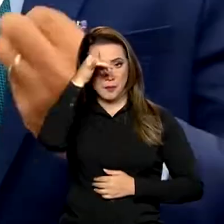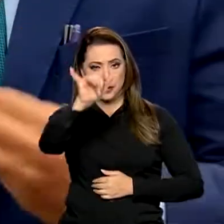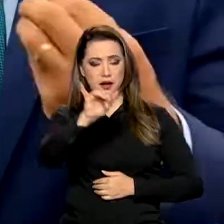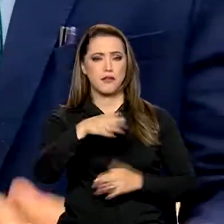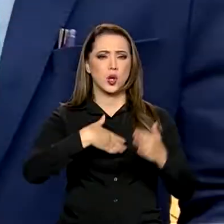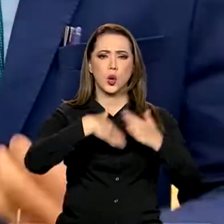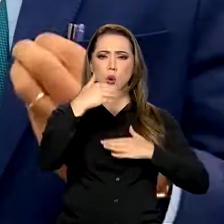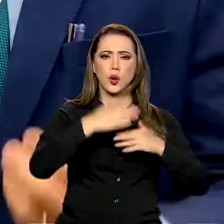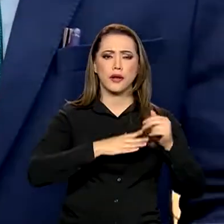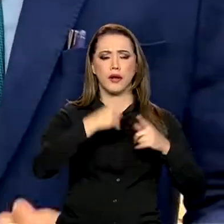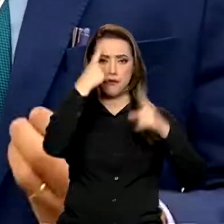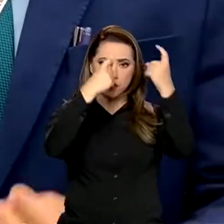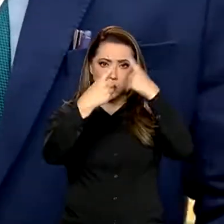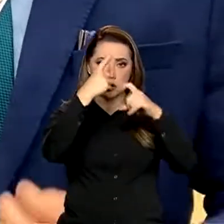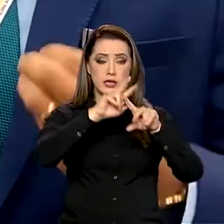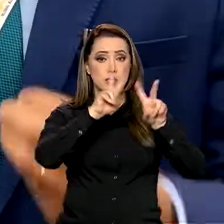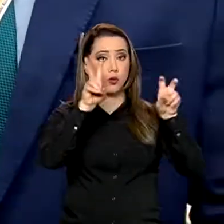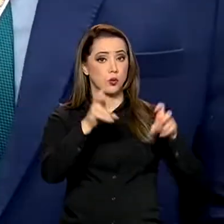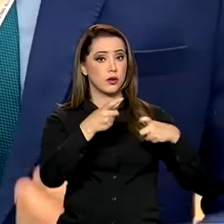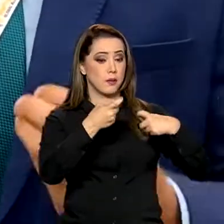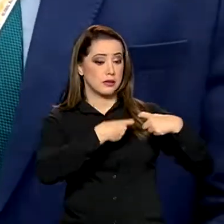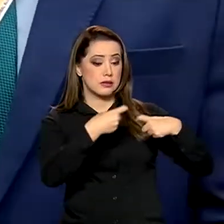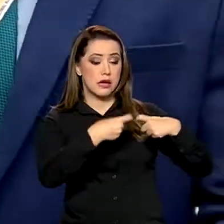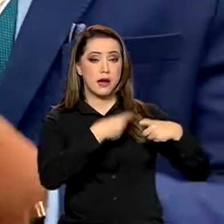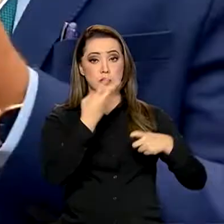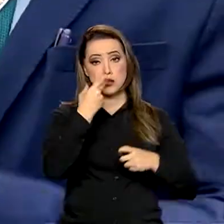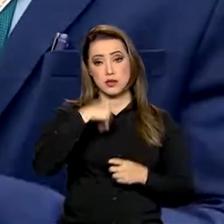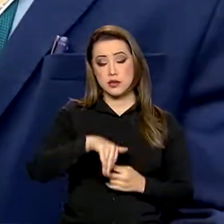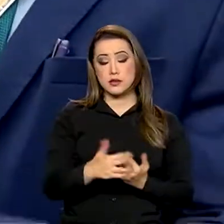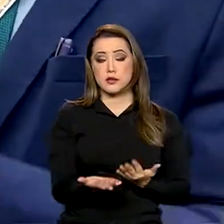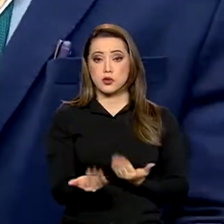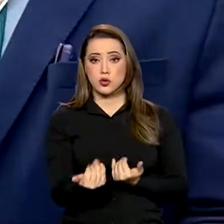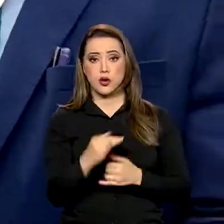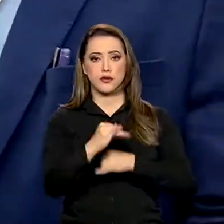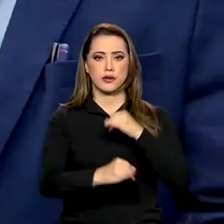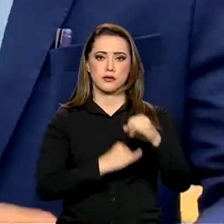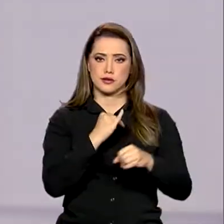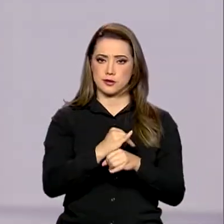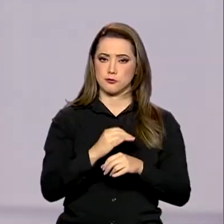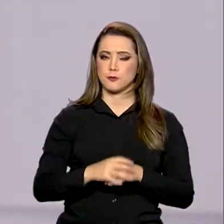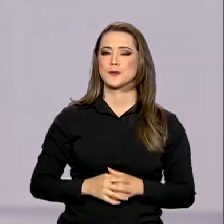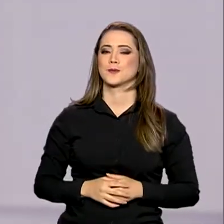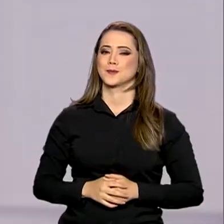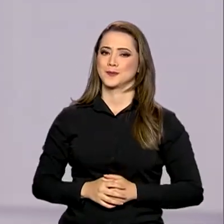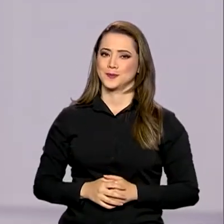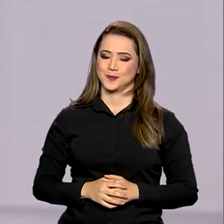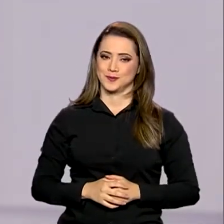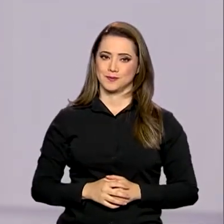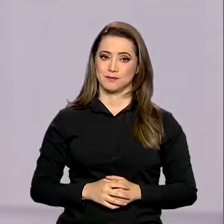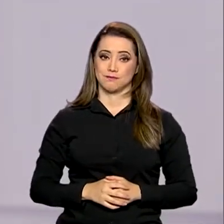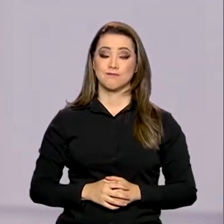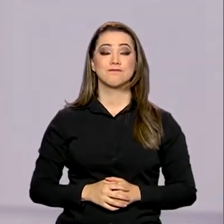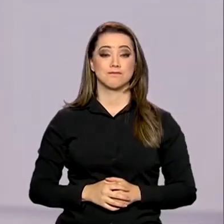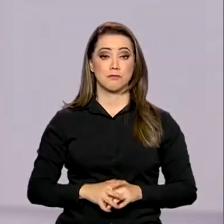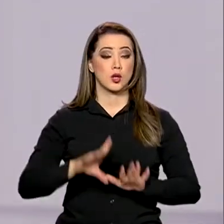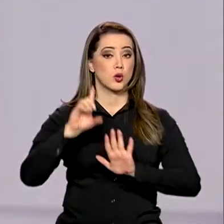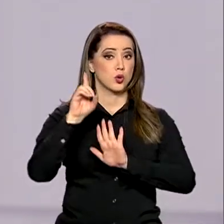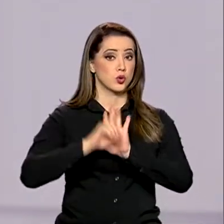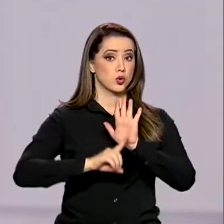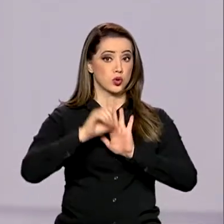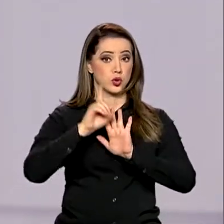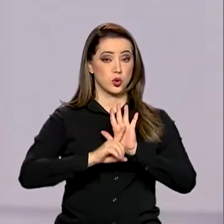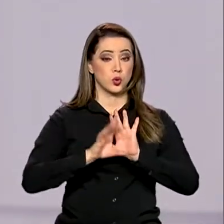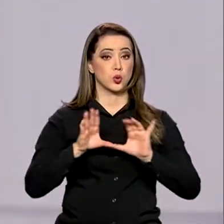a toda forma de violência sexual contra as crianças e adolescentes no meio virtual, na internet. E o diretor da Aliança